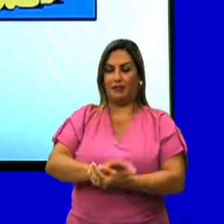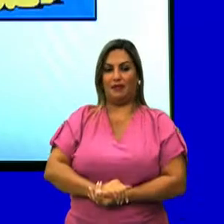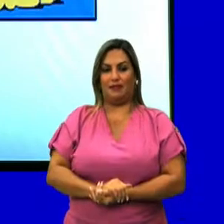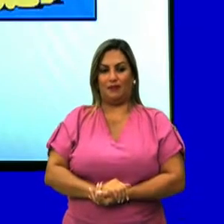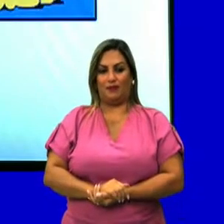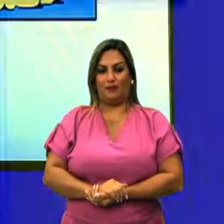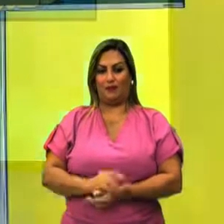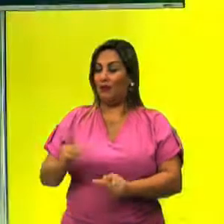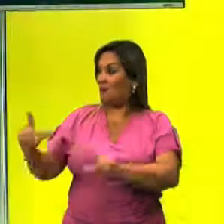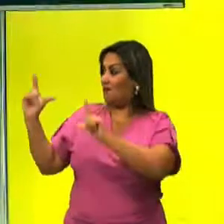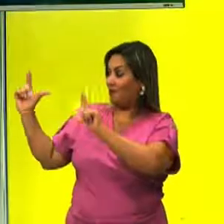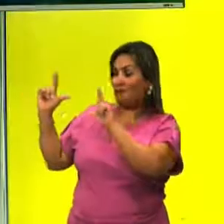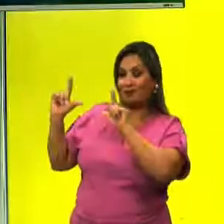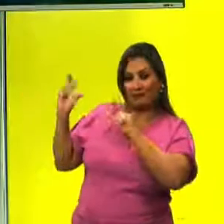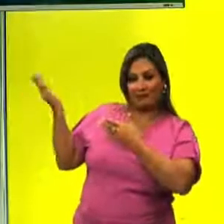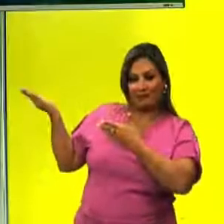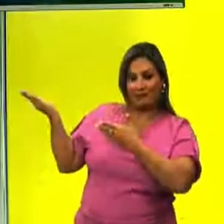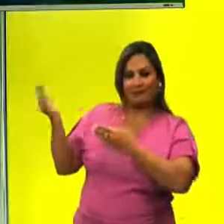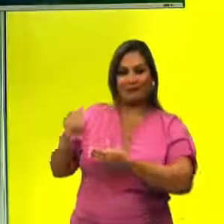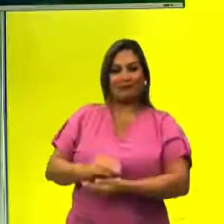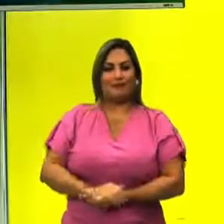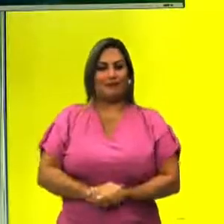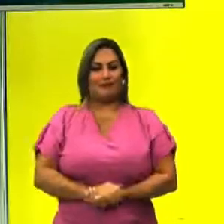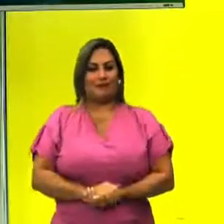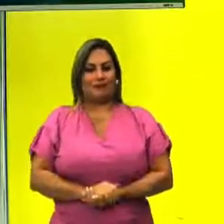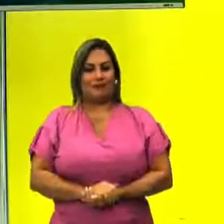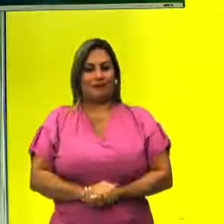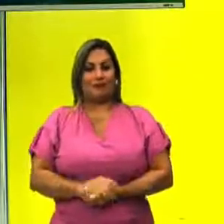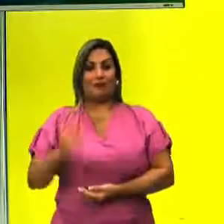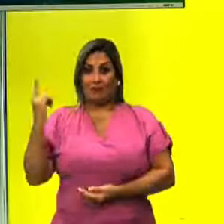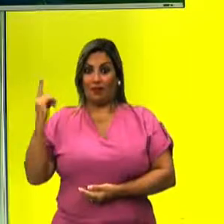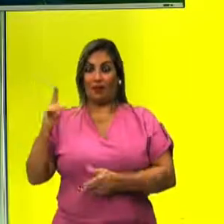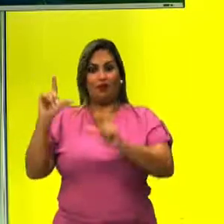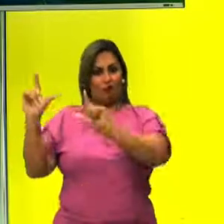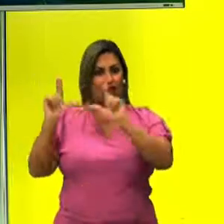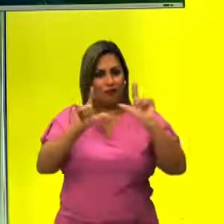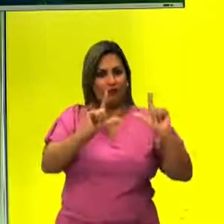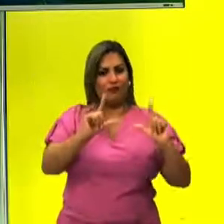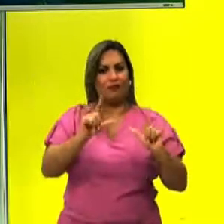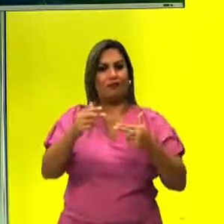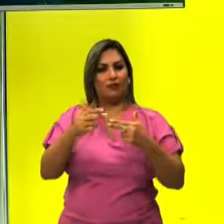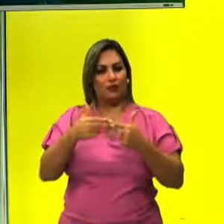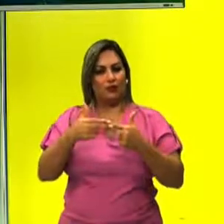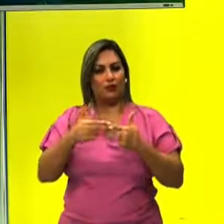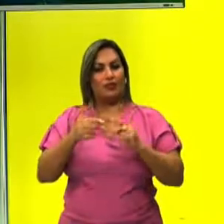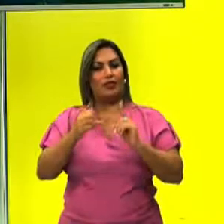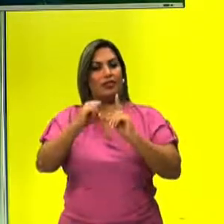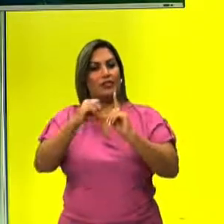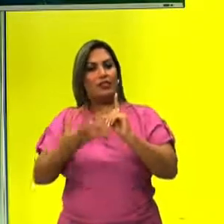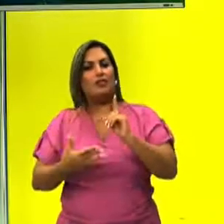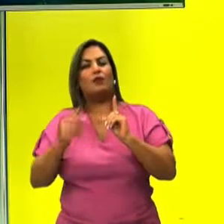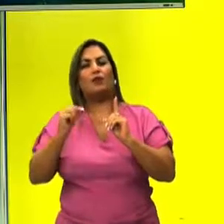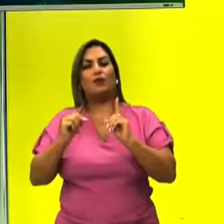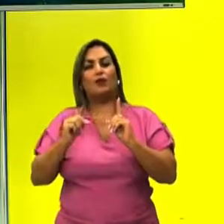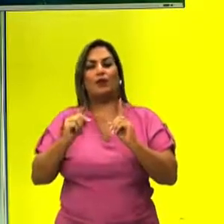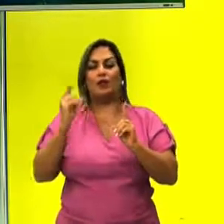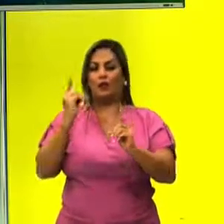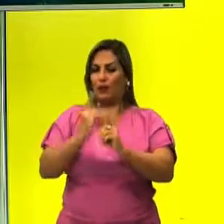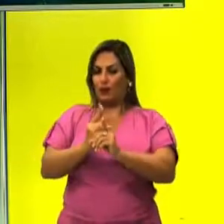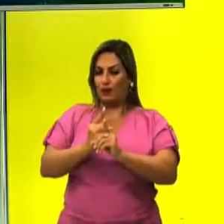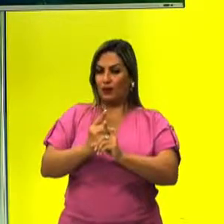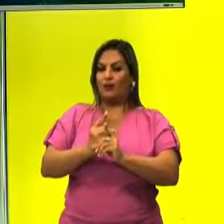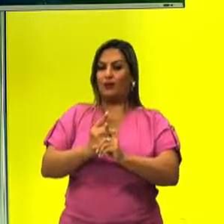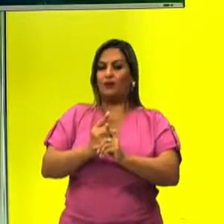quando vocês se deparam aí com as tirinhas, né, aqui, inclusive, as tirinhas, a gente trabalha um outro descritor que é aquele que a gente localiza